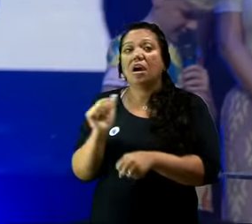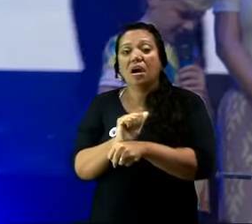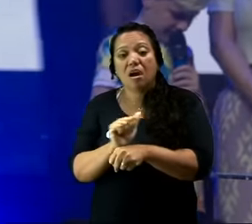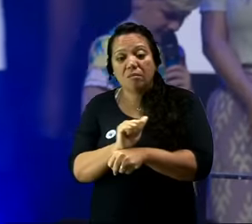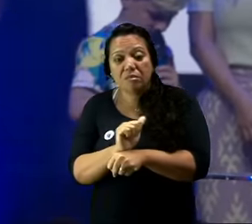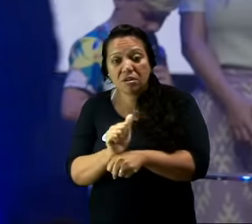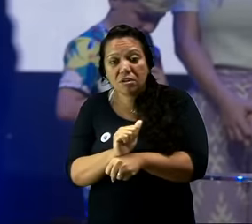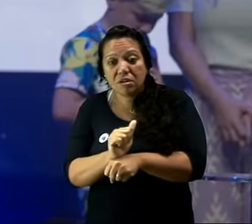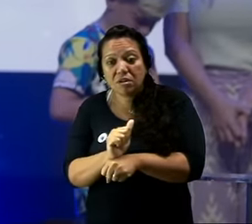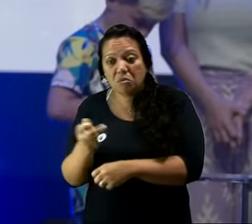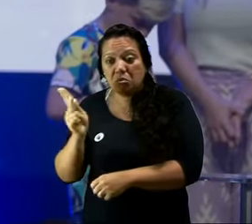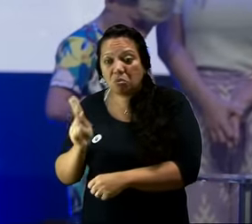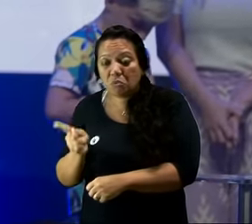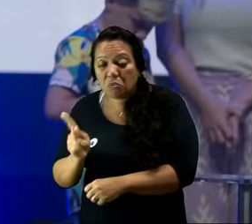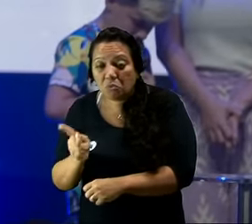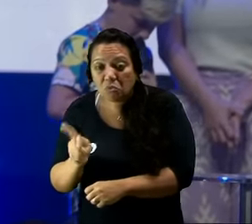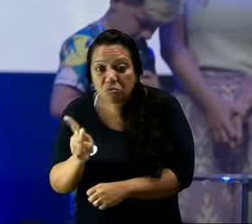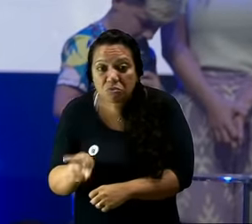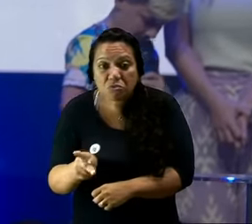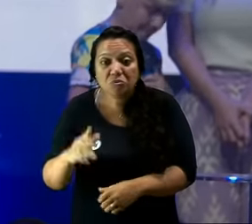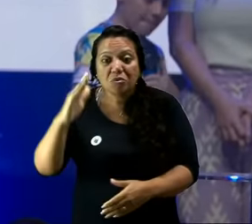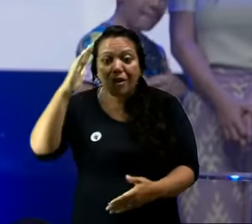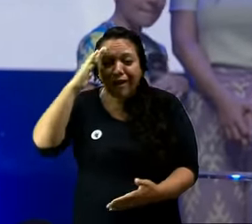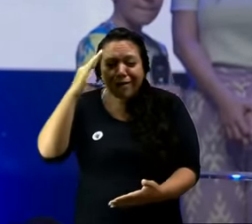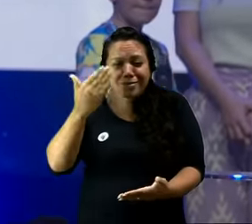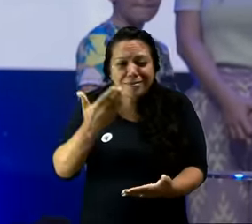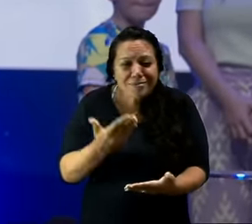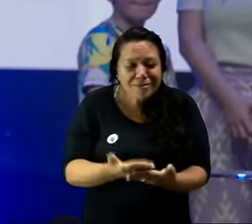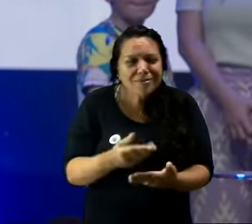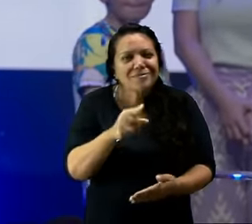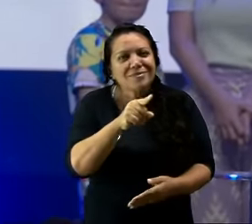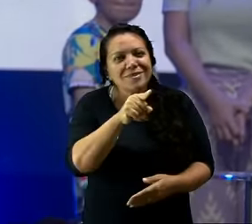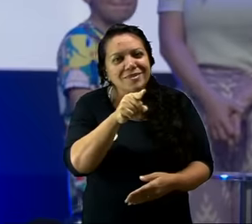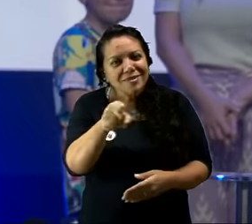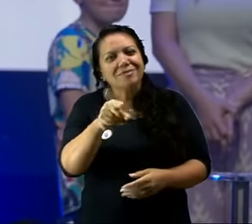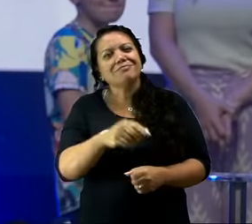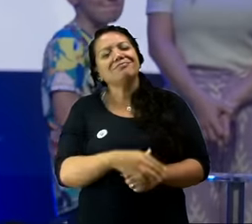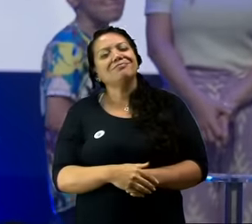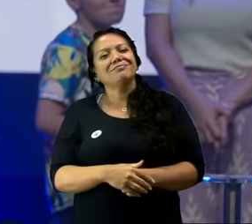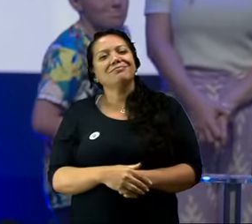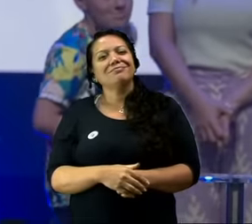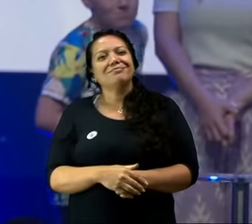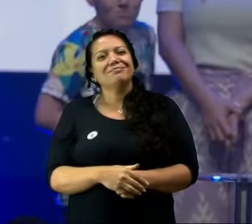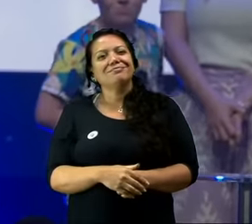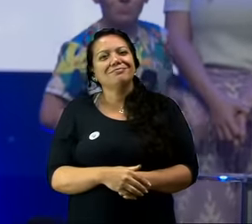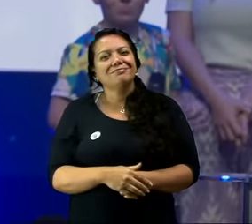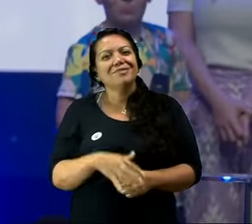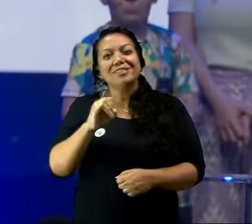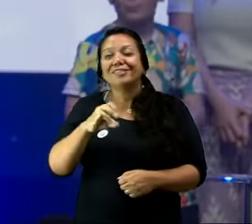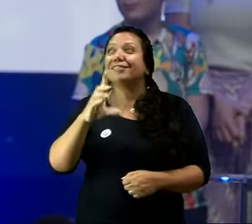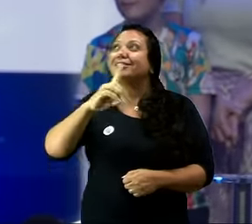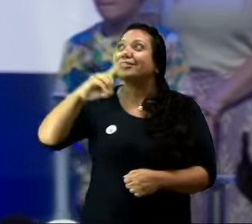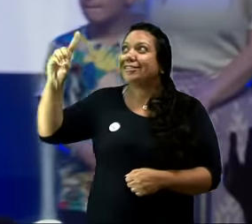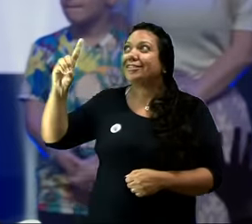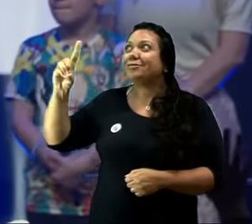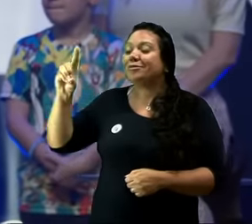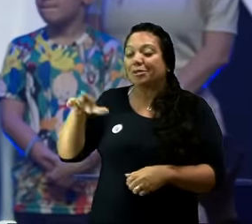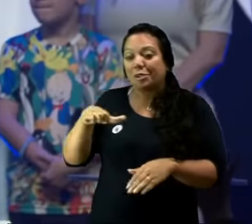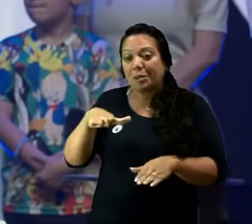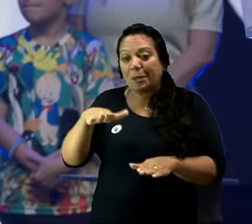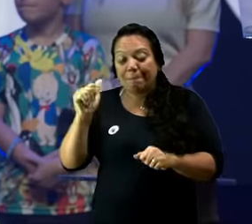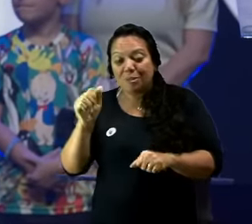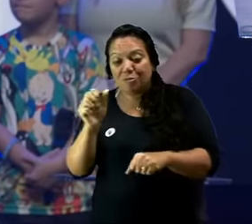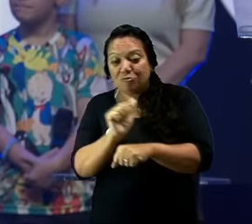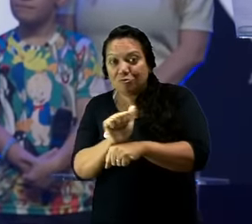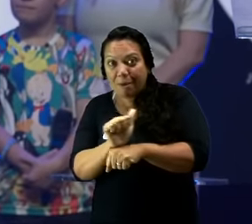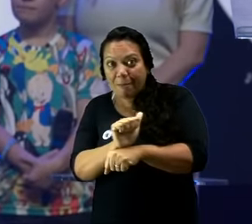continuo acreditando em você. Quando Deus está pedindo o coração para Abraão, Deus não está parando a história, Deus